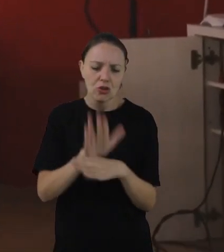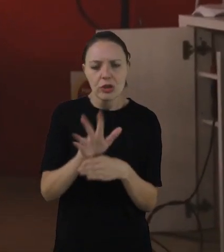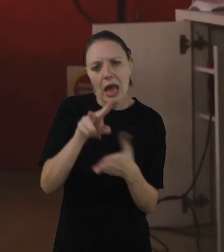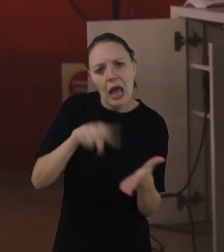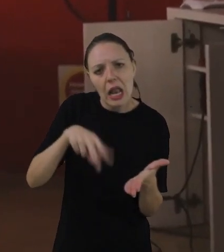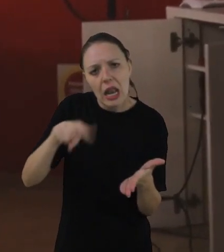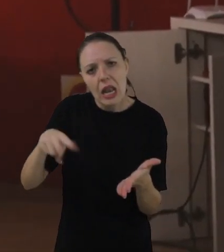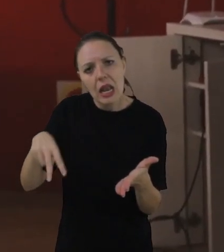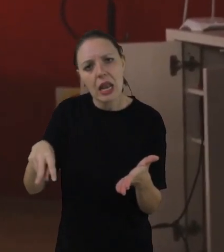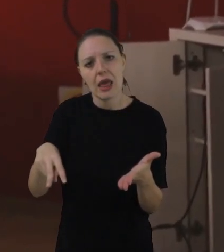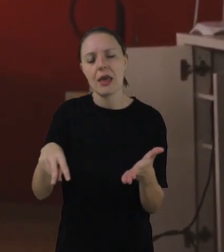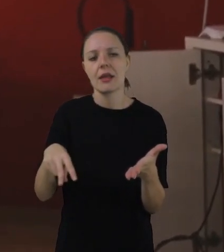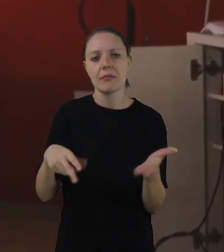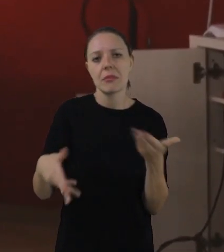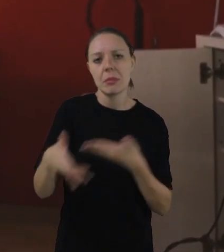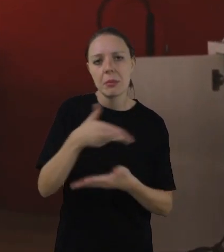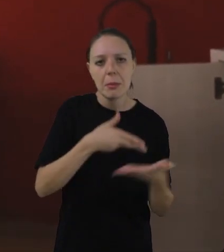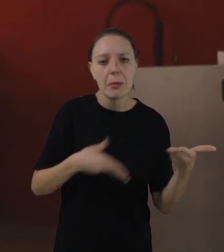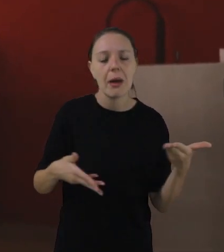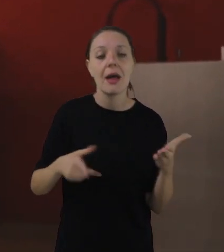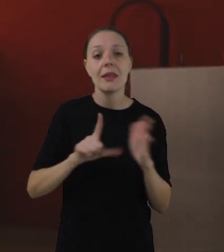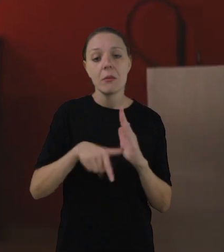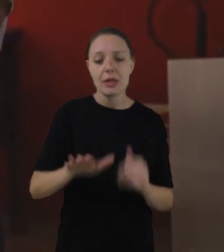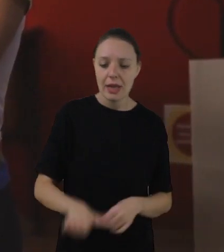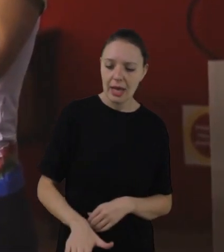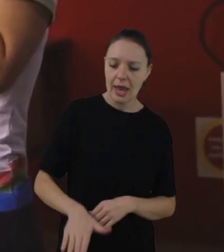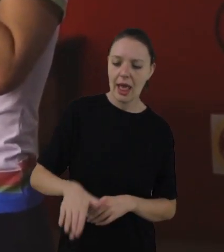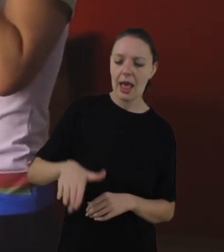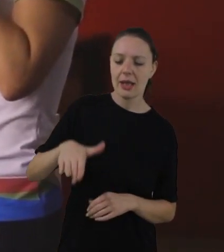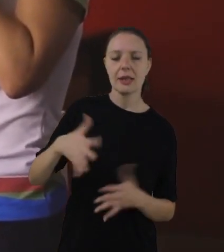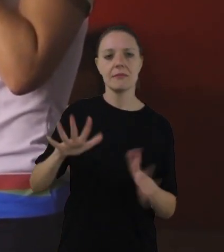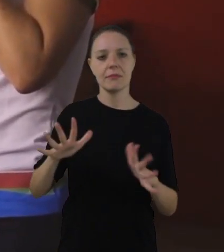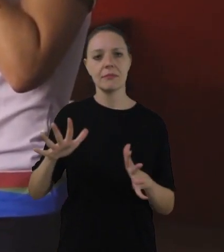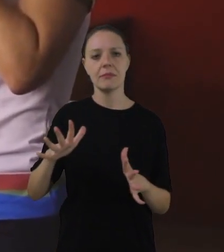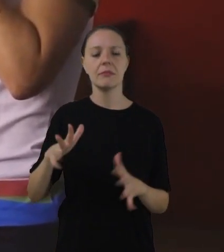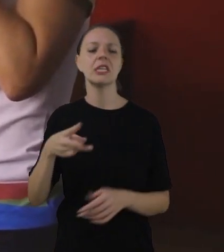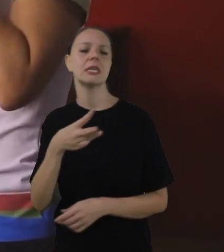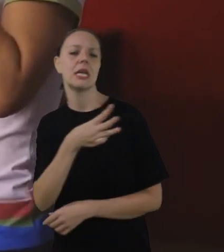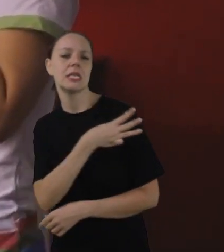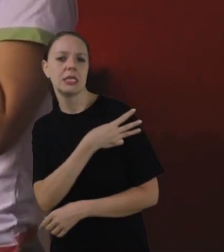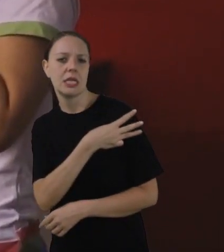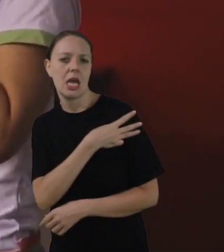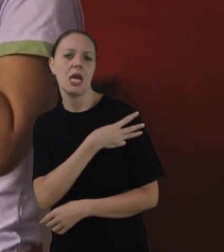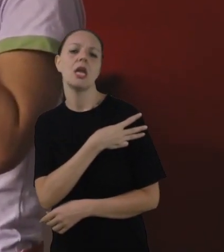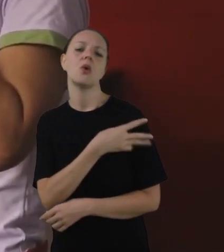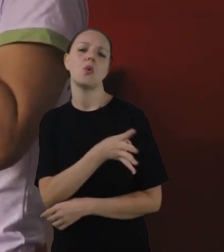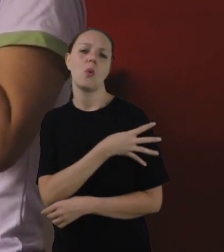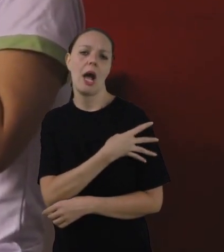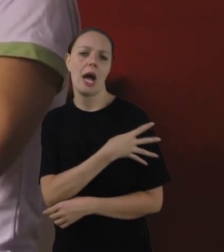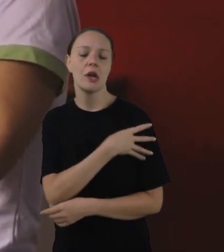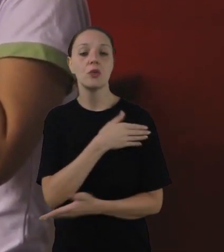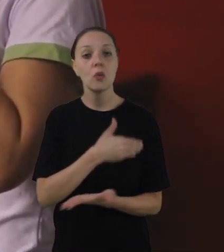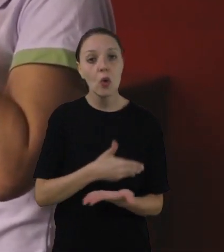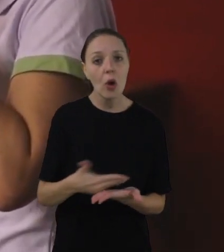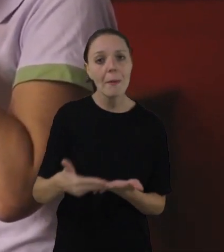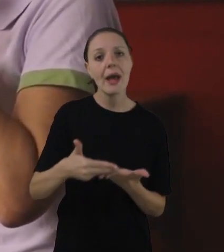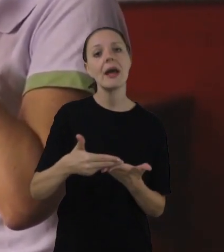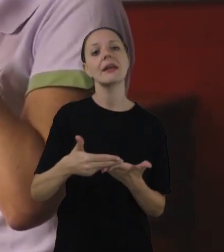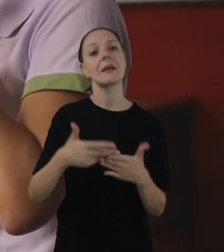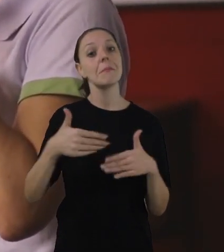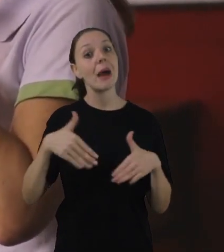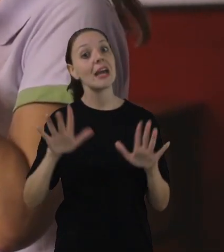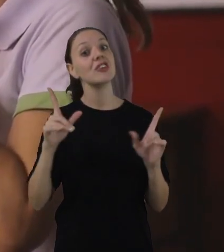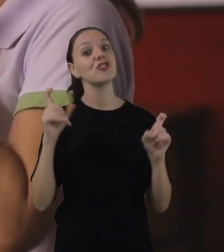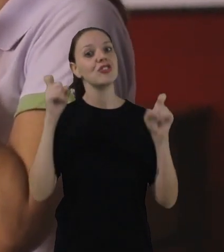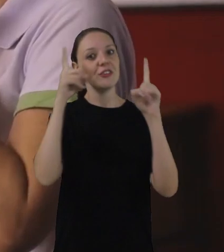A questão da leitura compartilhada, né? Depois que eles vão crescendo lá do terceiro, quarto ano, já começa a ficar um pouquinho mais